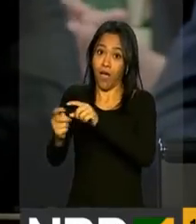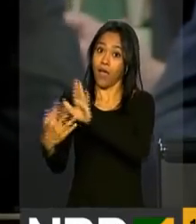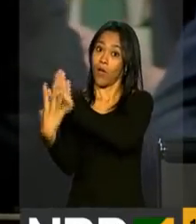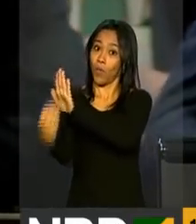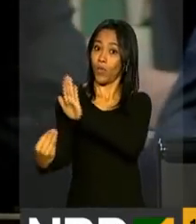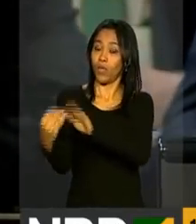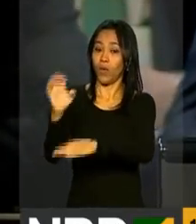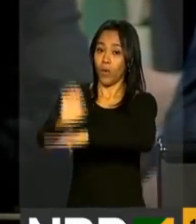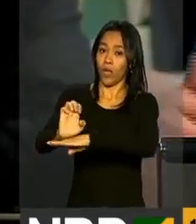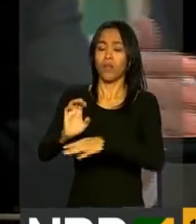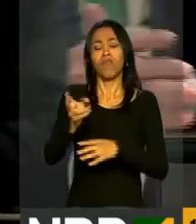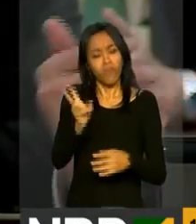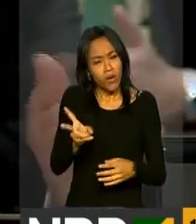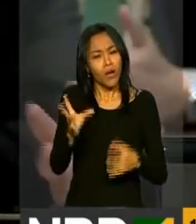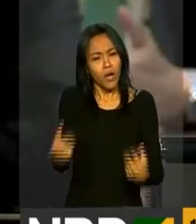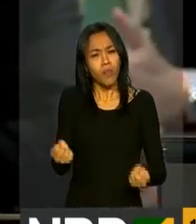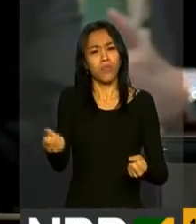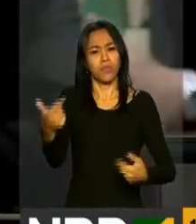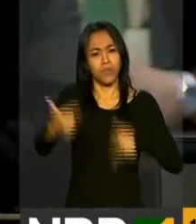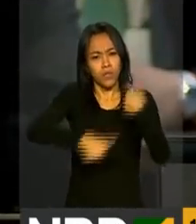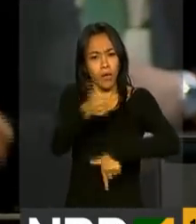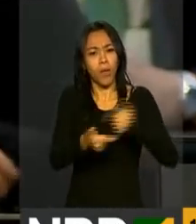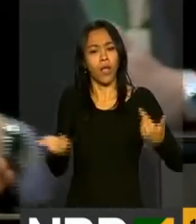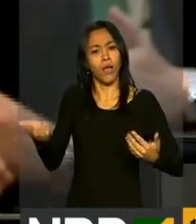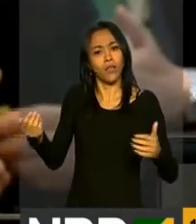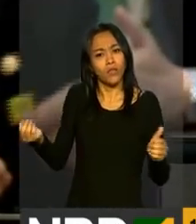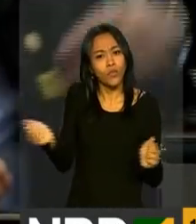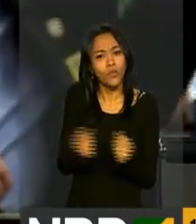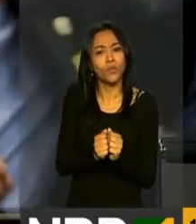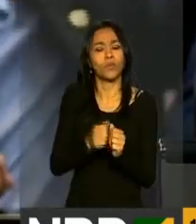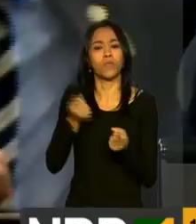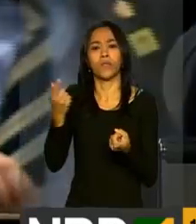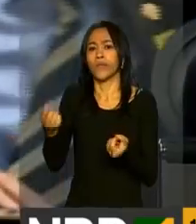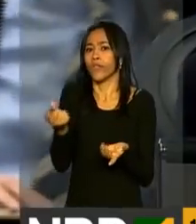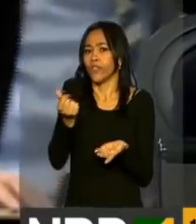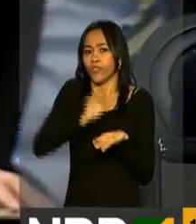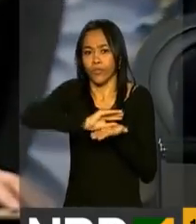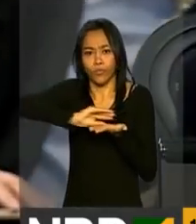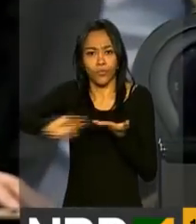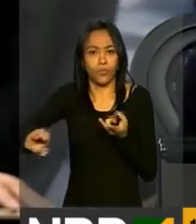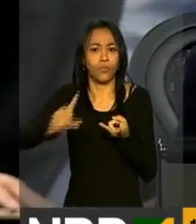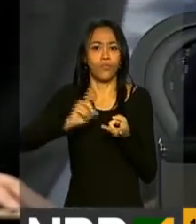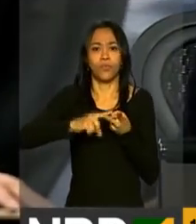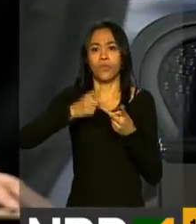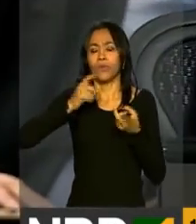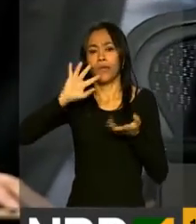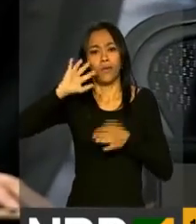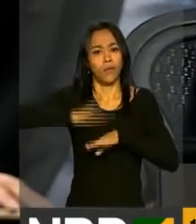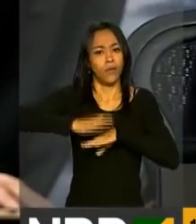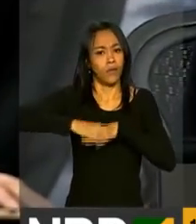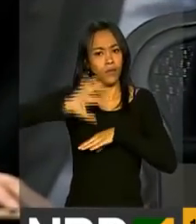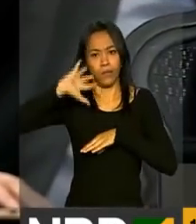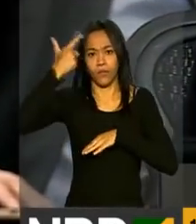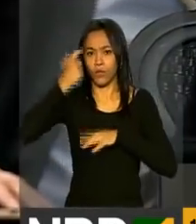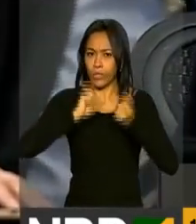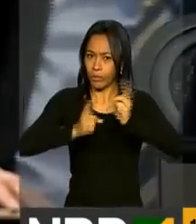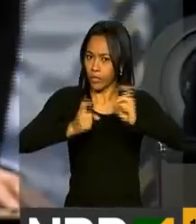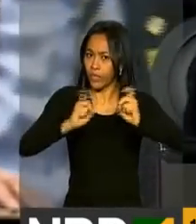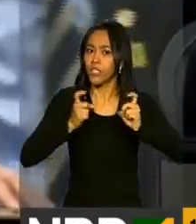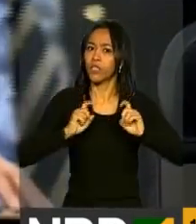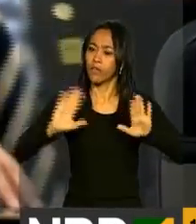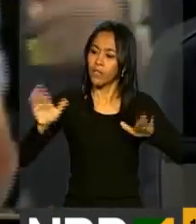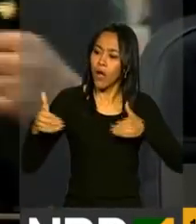igualmente os recursos e outras tantas medidas administrativas serão pactuados conjuntamente